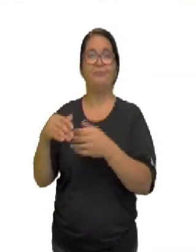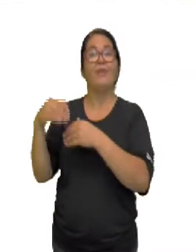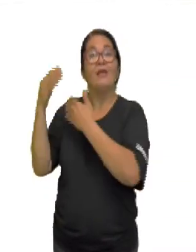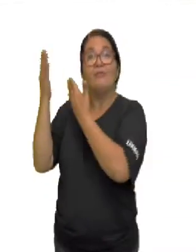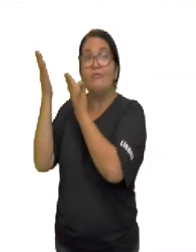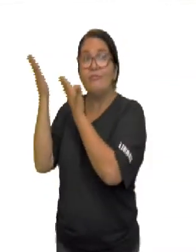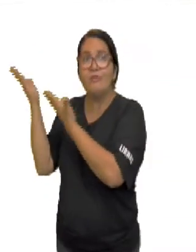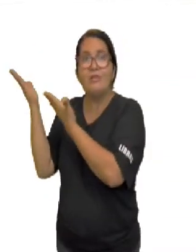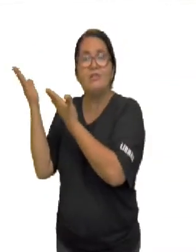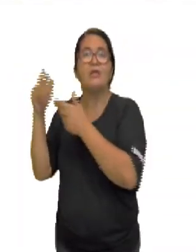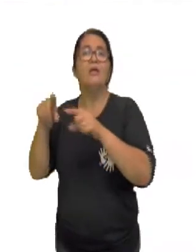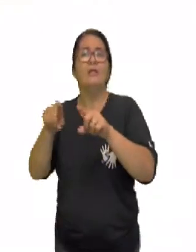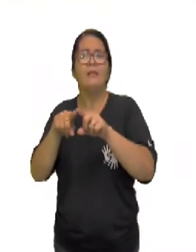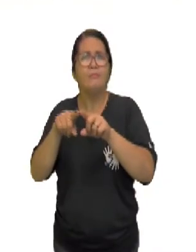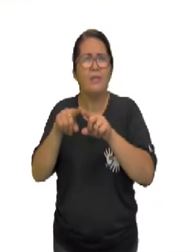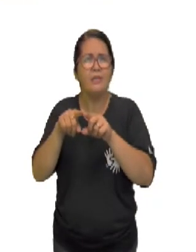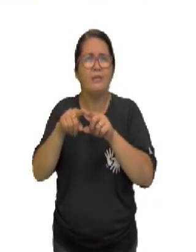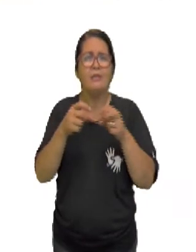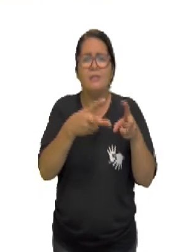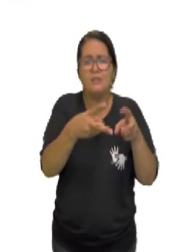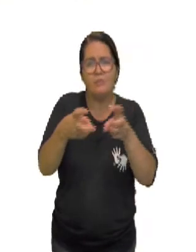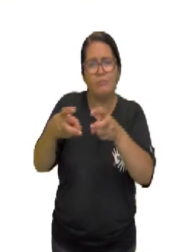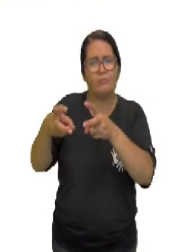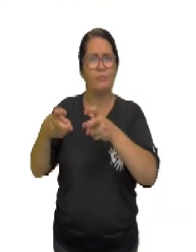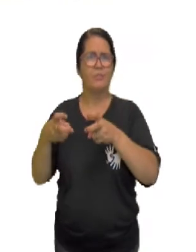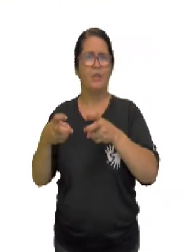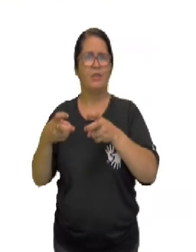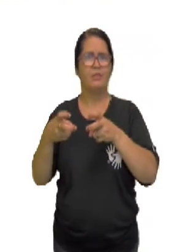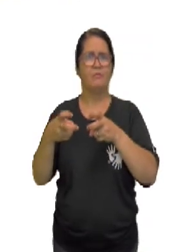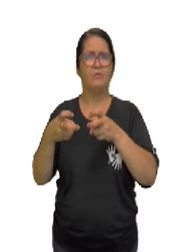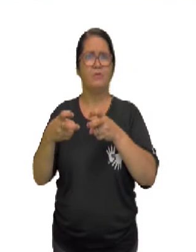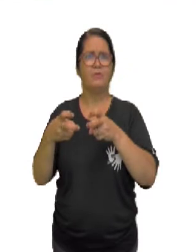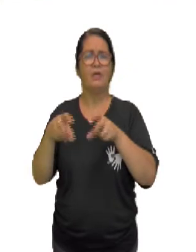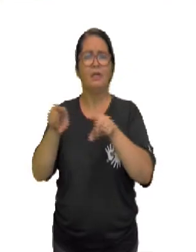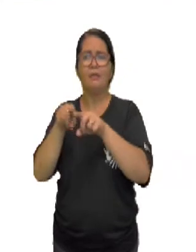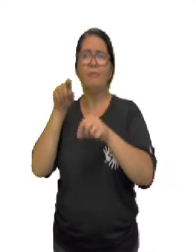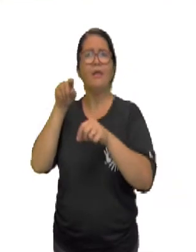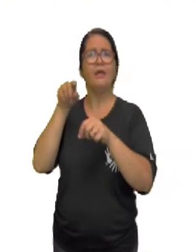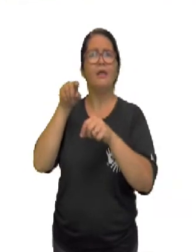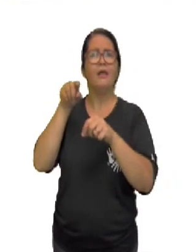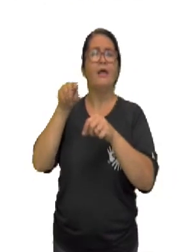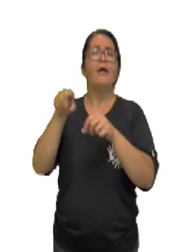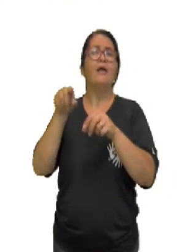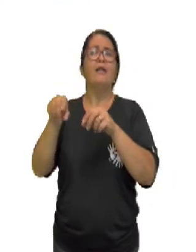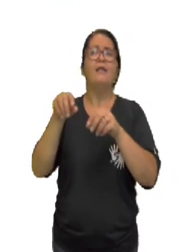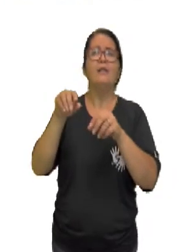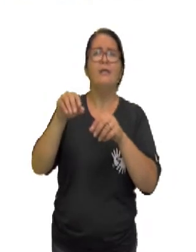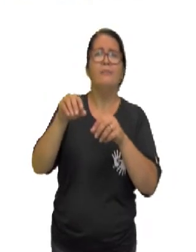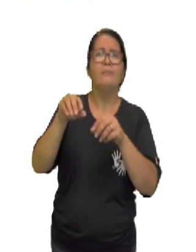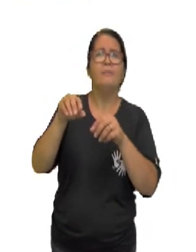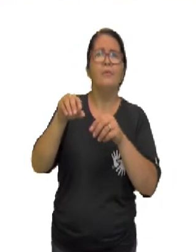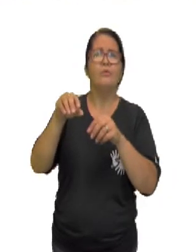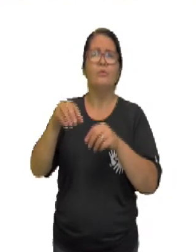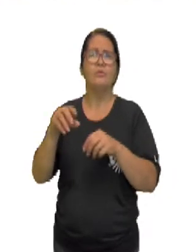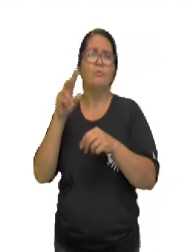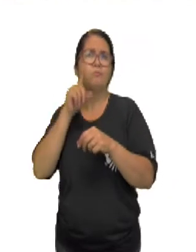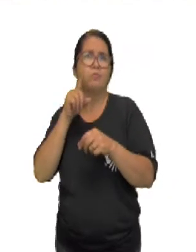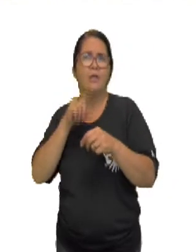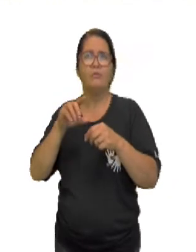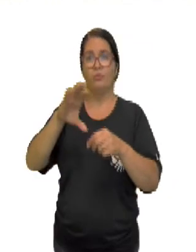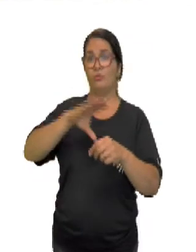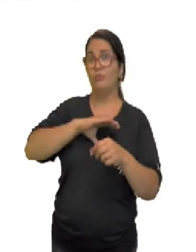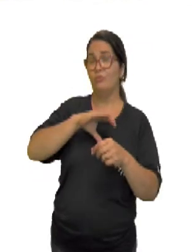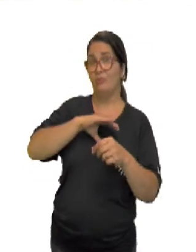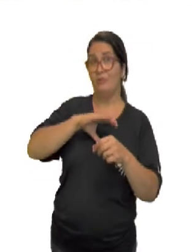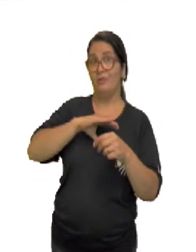com os Estados Unidos, onde as condições climáticas são as mais baixas latitudes do